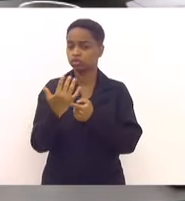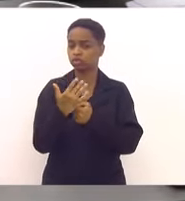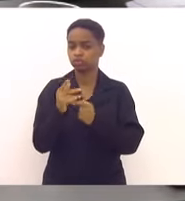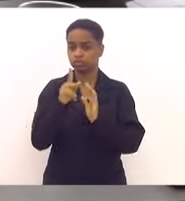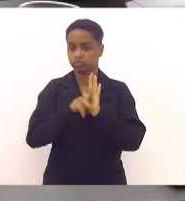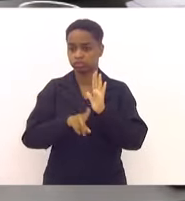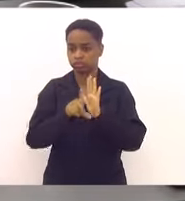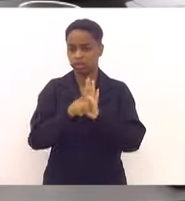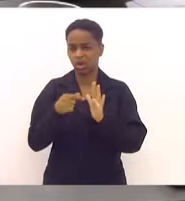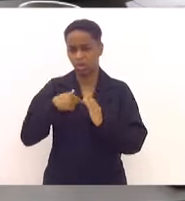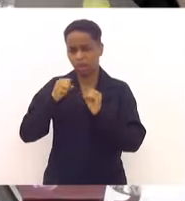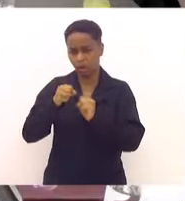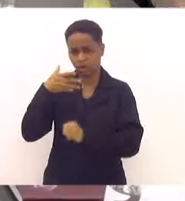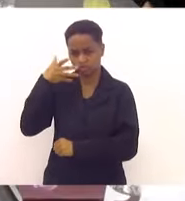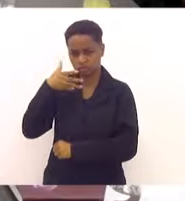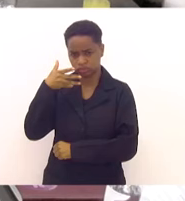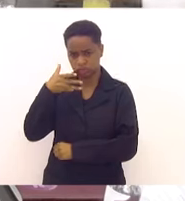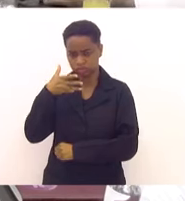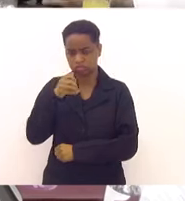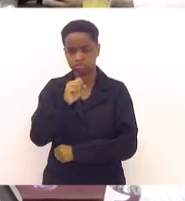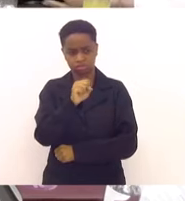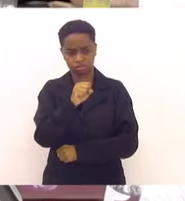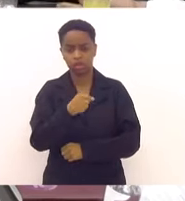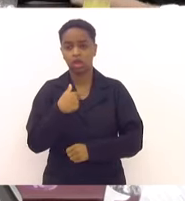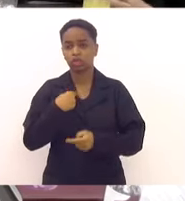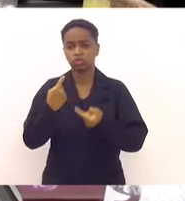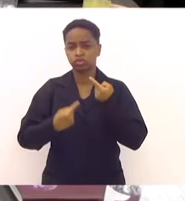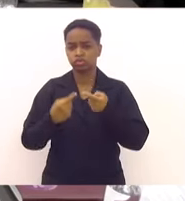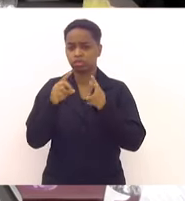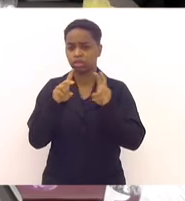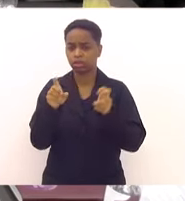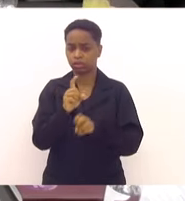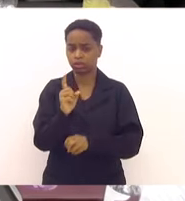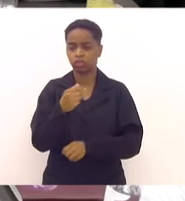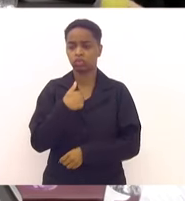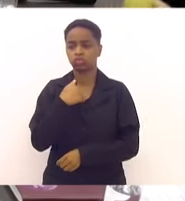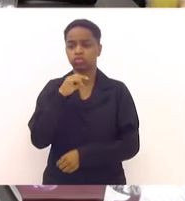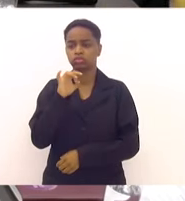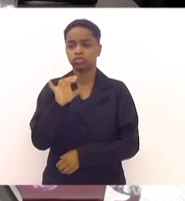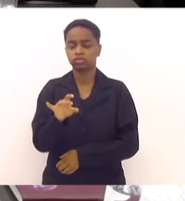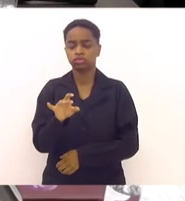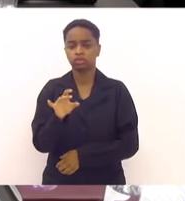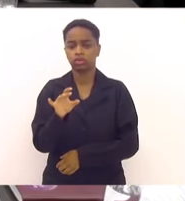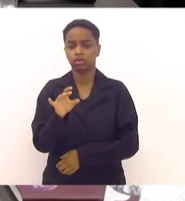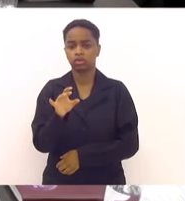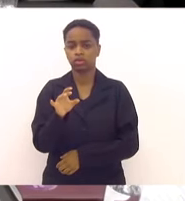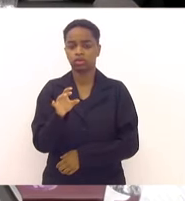me permite um pequeno aparte, com certeza. Vossa Excelência, não estou discutindo a matéria, não, só apartar Vossa Excelência.